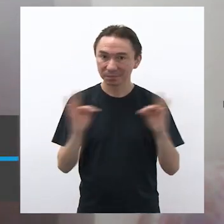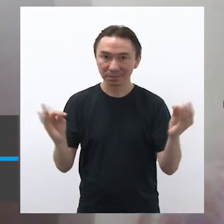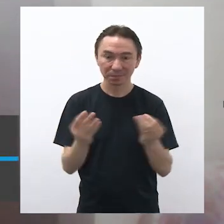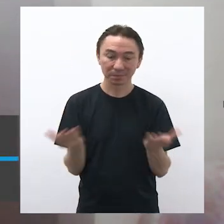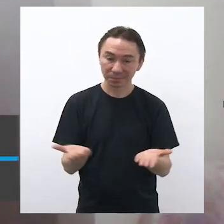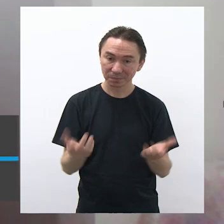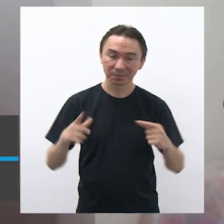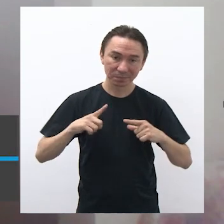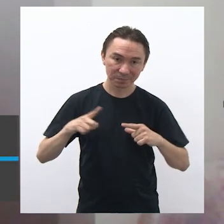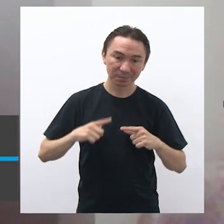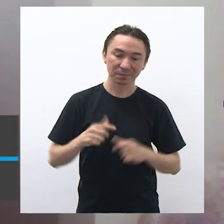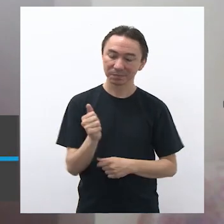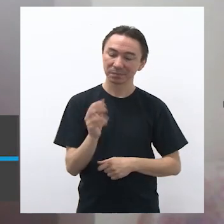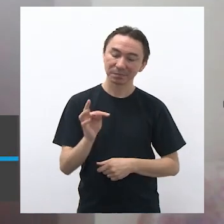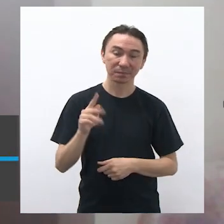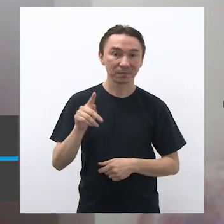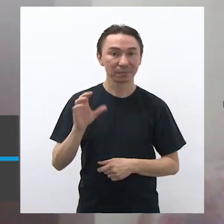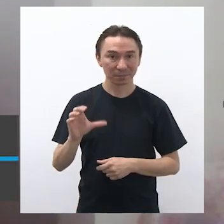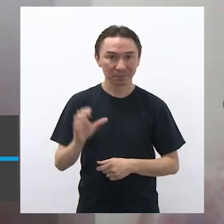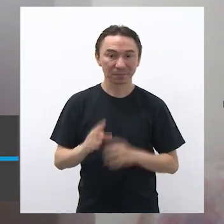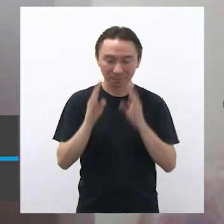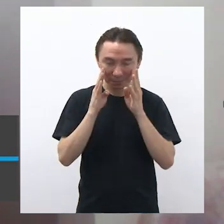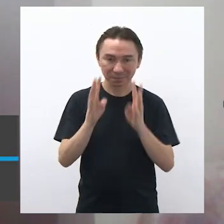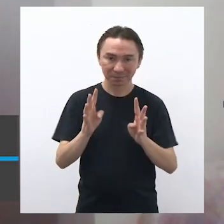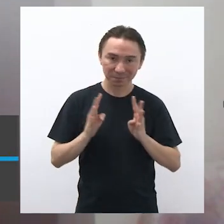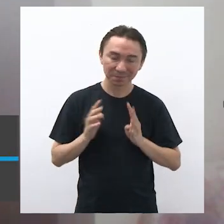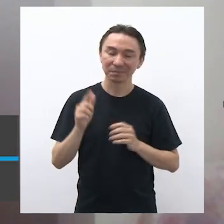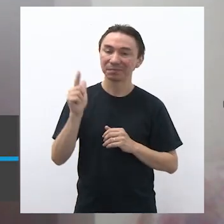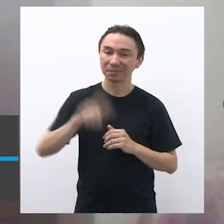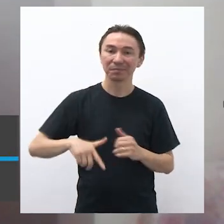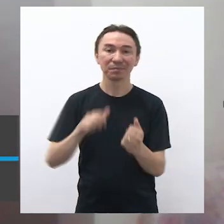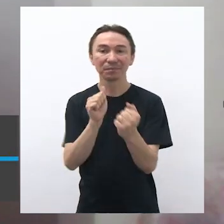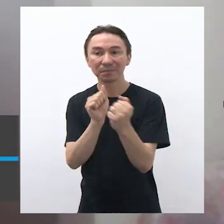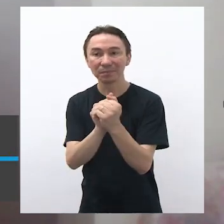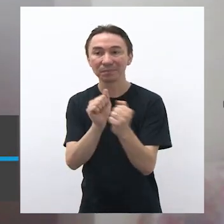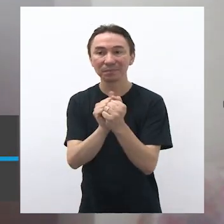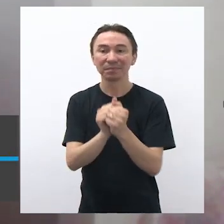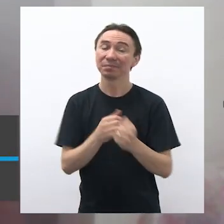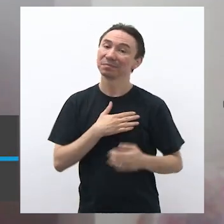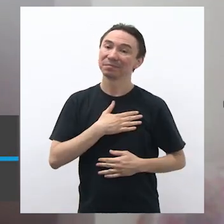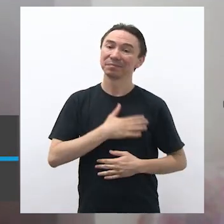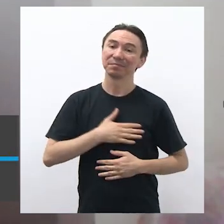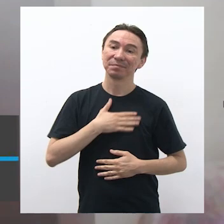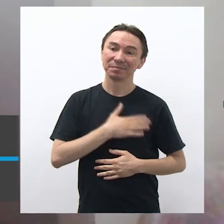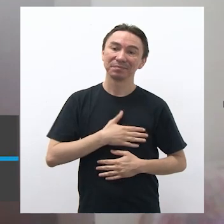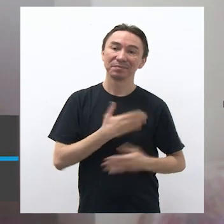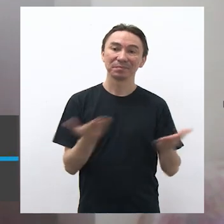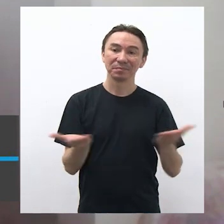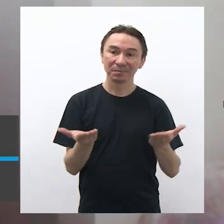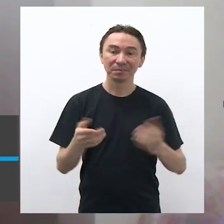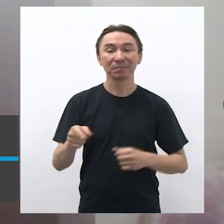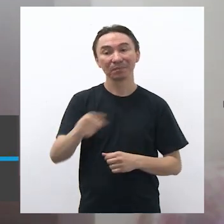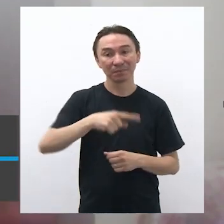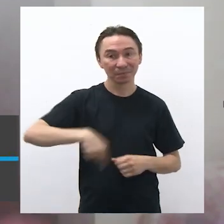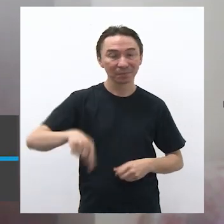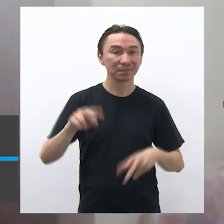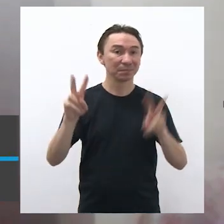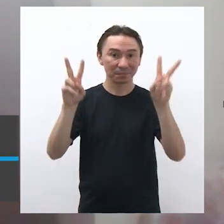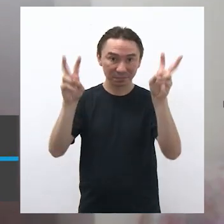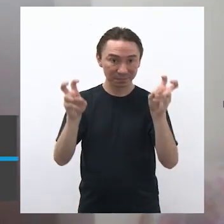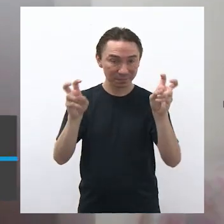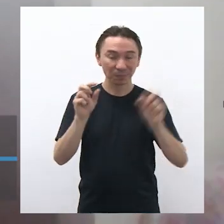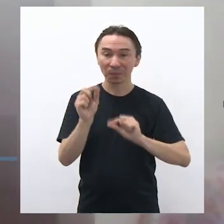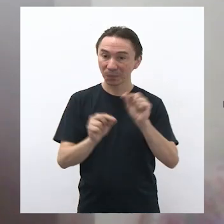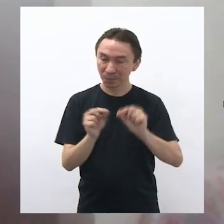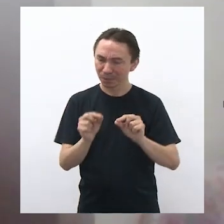desse TPC. É um prazer poder estar novamente aqui com vocês, para a gente poder falar um pouquinho, então, dar andamento, na